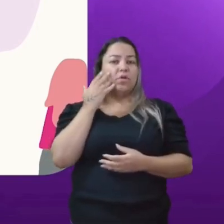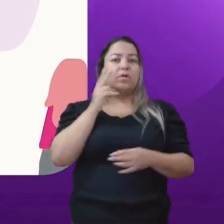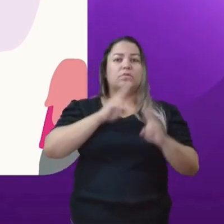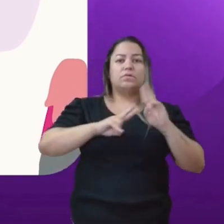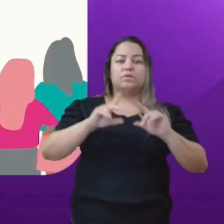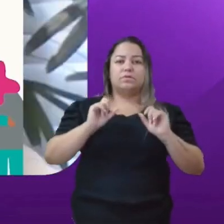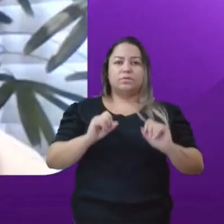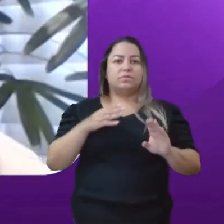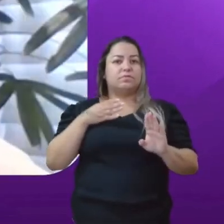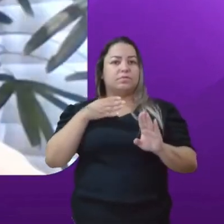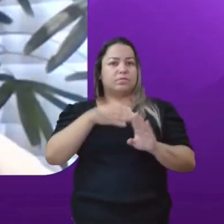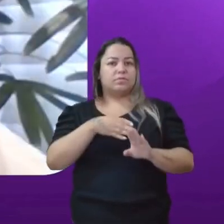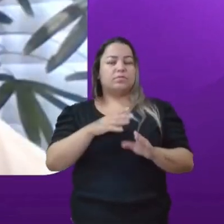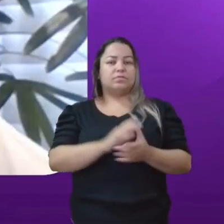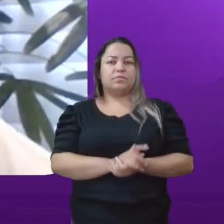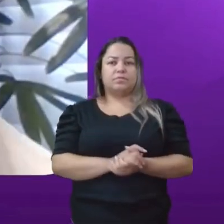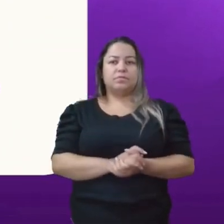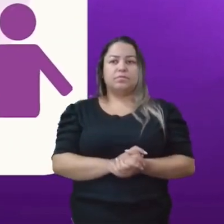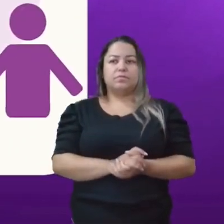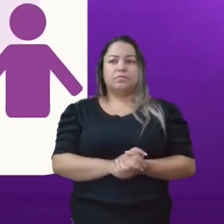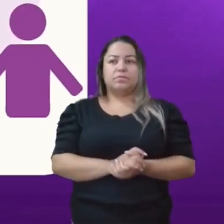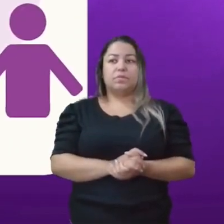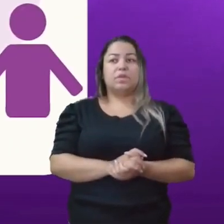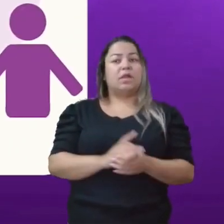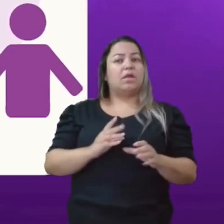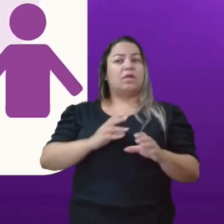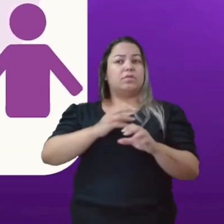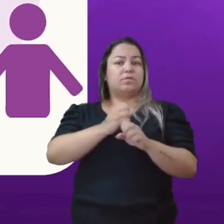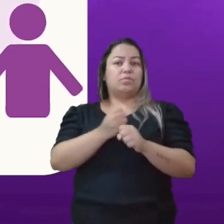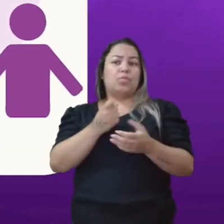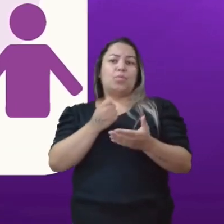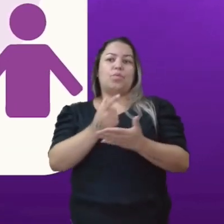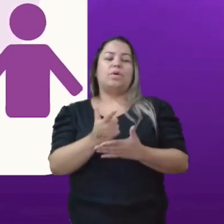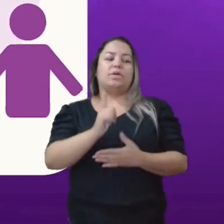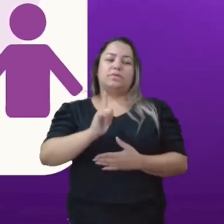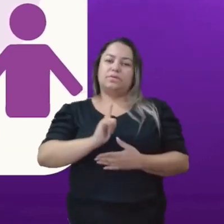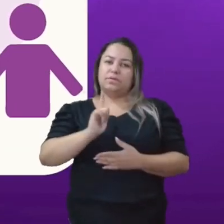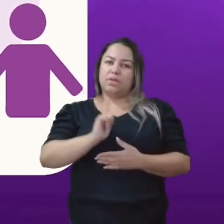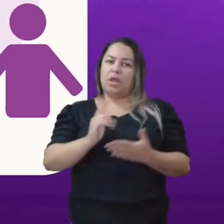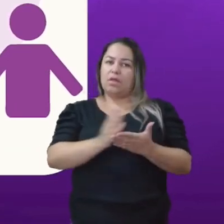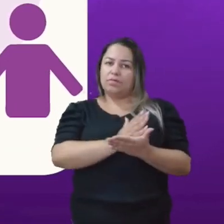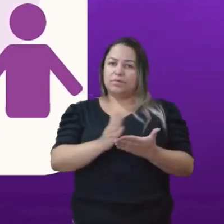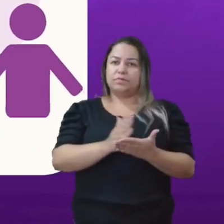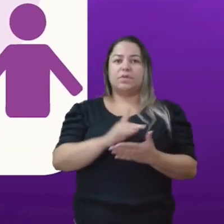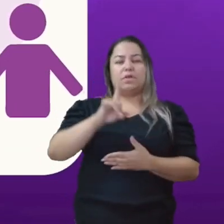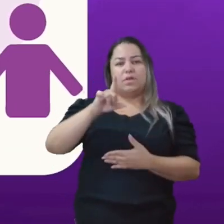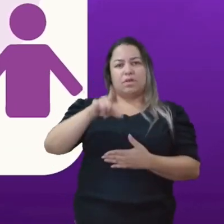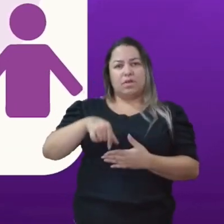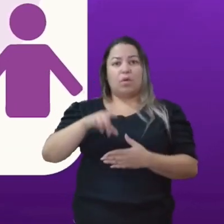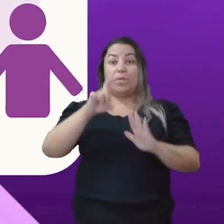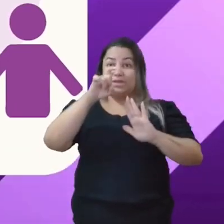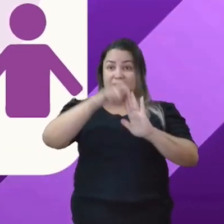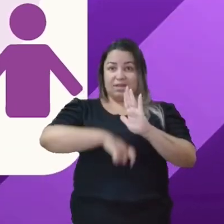tributação indireta e para a tributação direta. Na tributação direta, nós temos alguns tributos que são relevantes para a